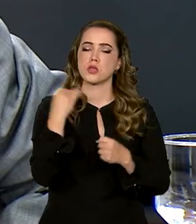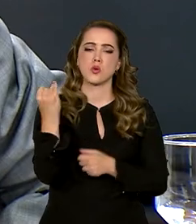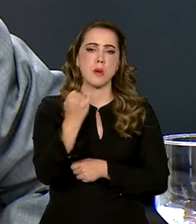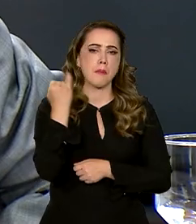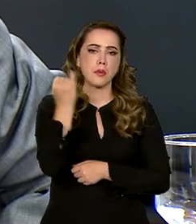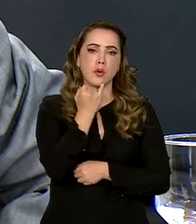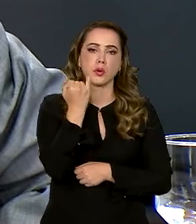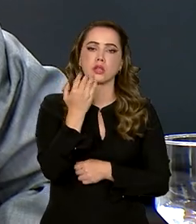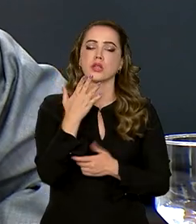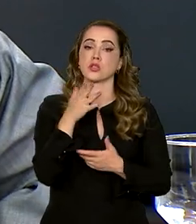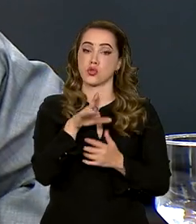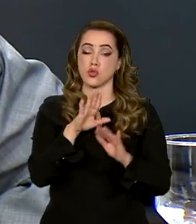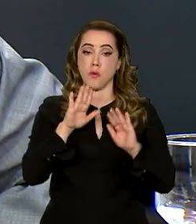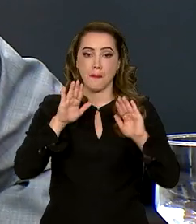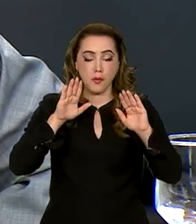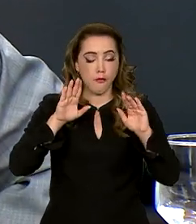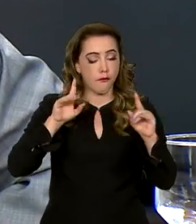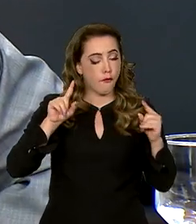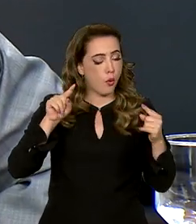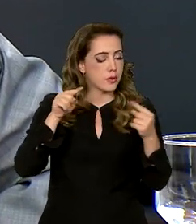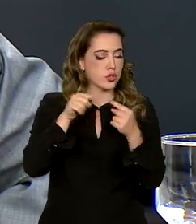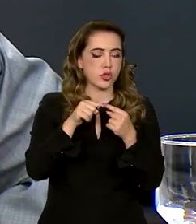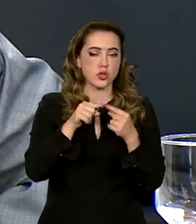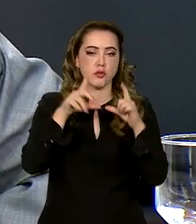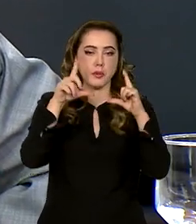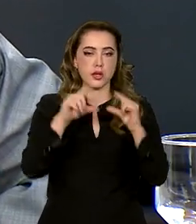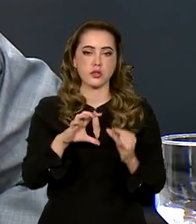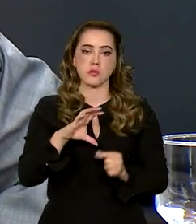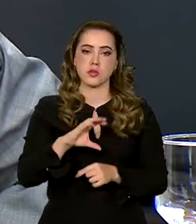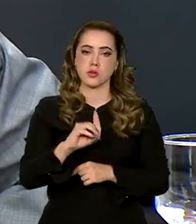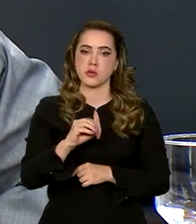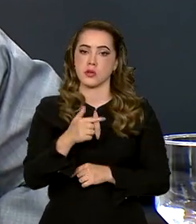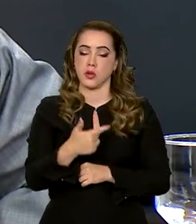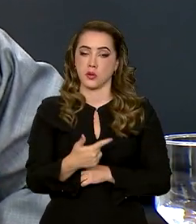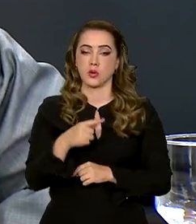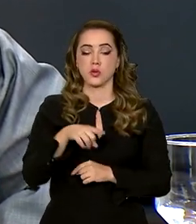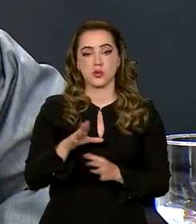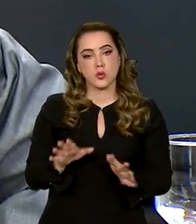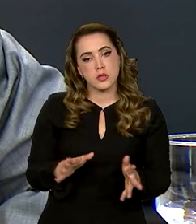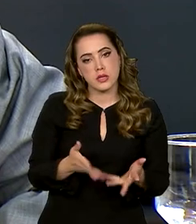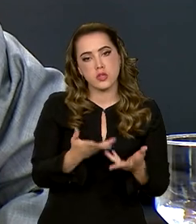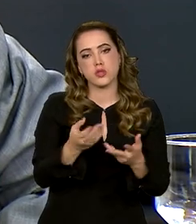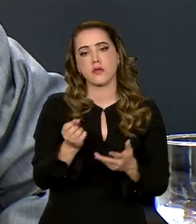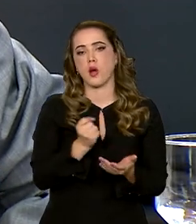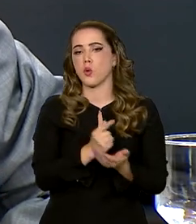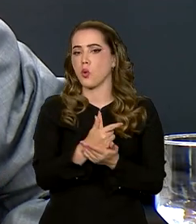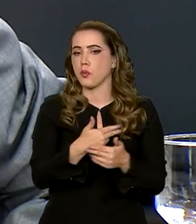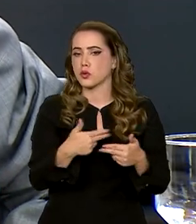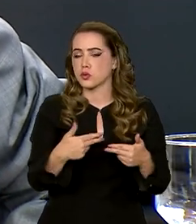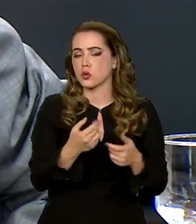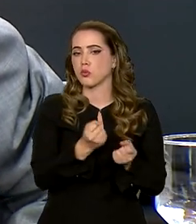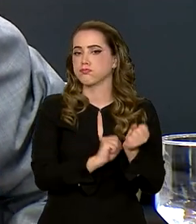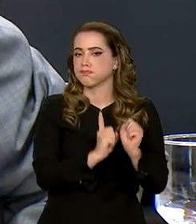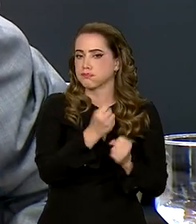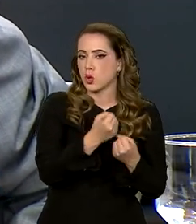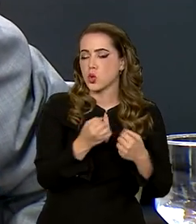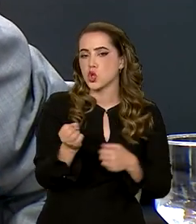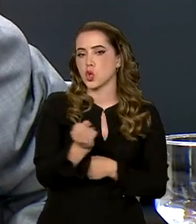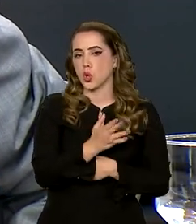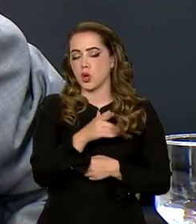de descarbonização com incentivos a motores com mais